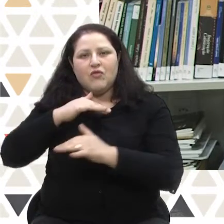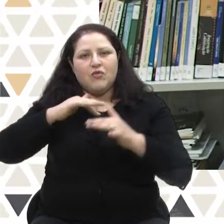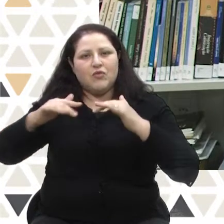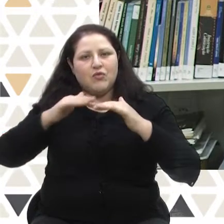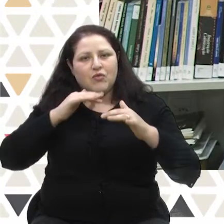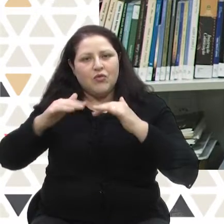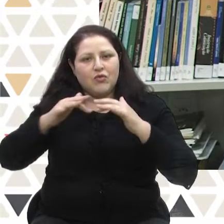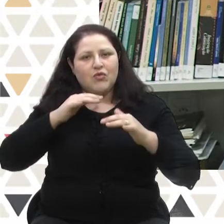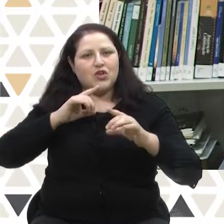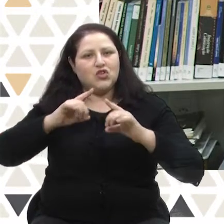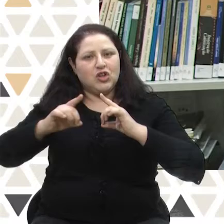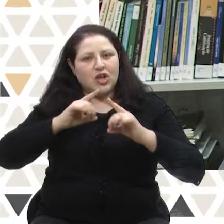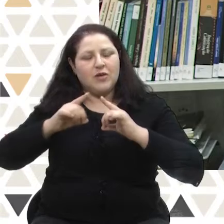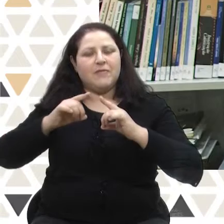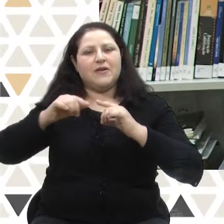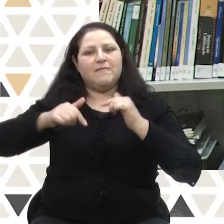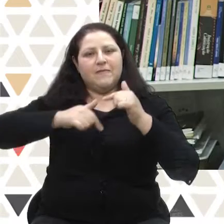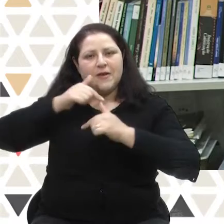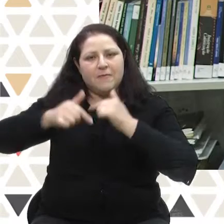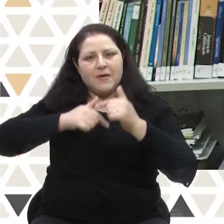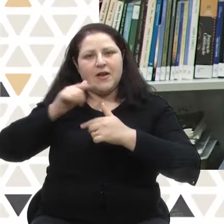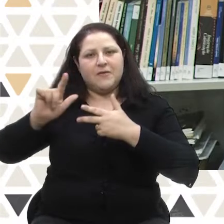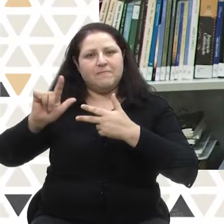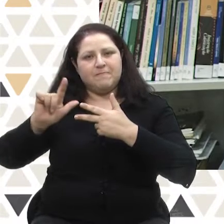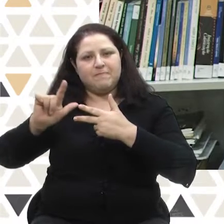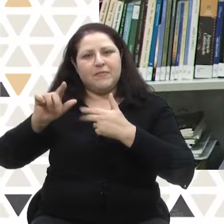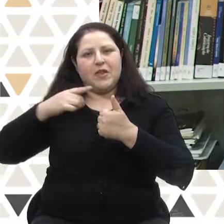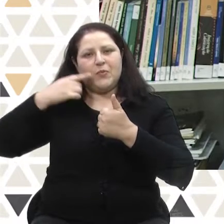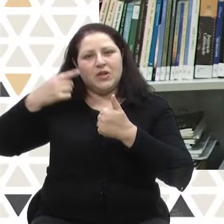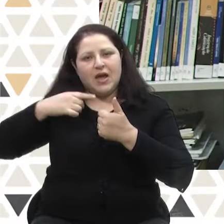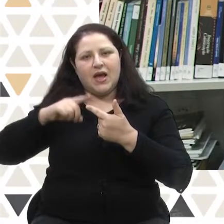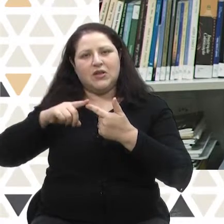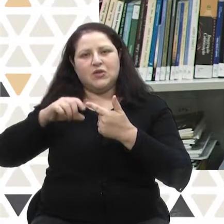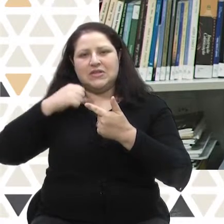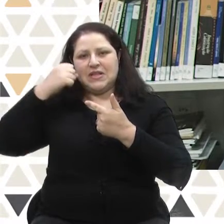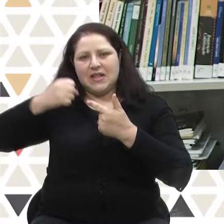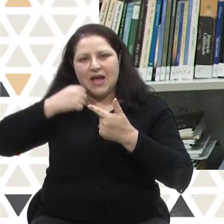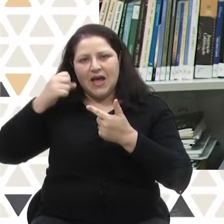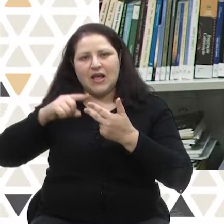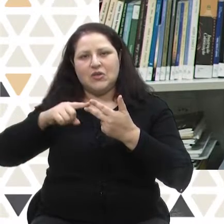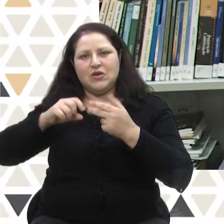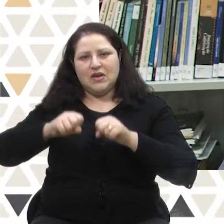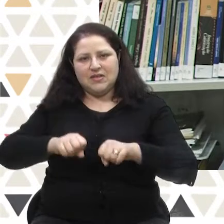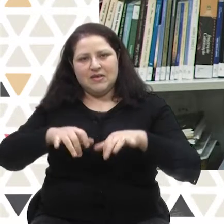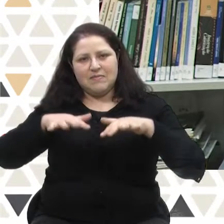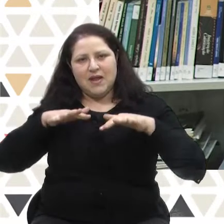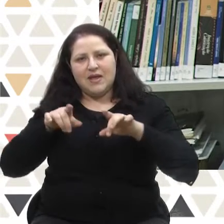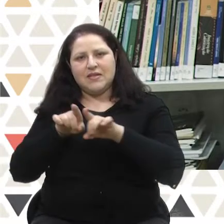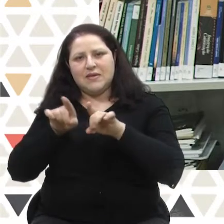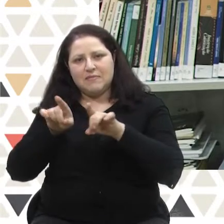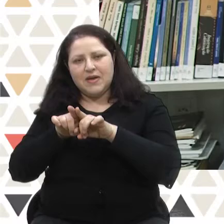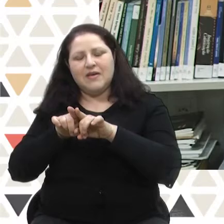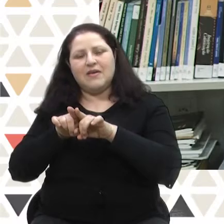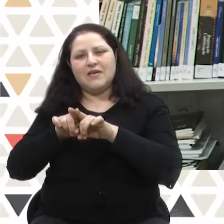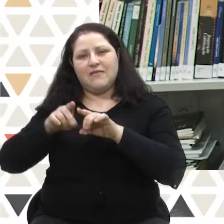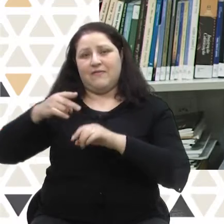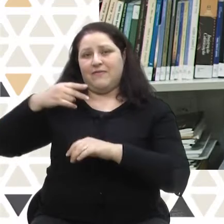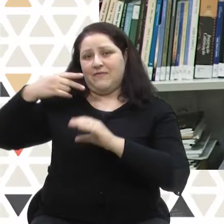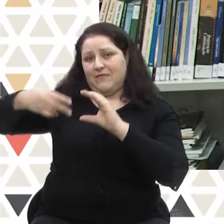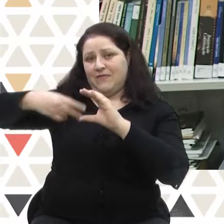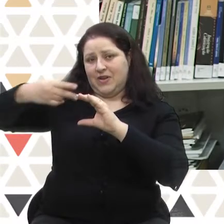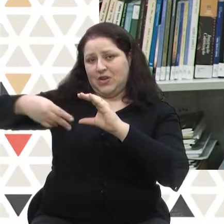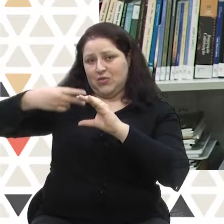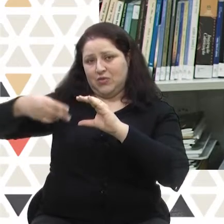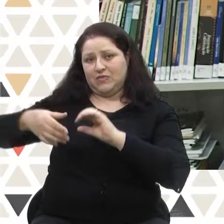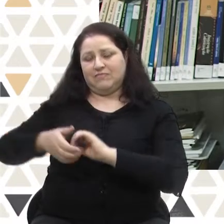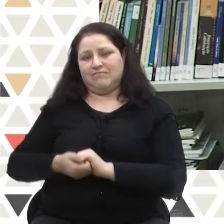Isso estabelece uma nova dinâmica de funcionamento dos poderes legislativos, tanto da Câmara dos Deputados, Senado,